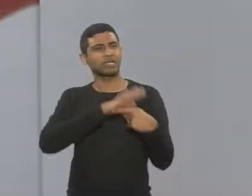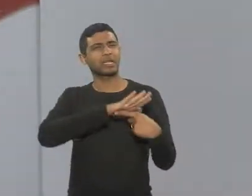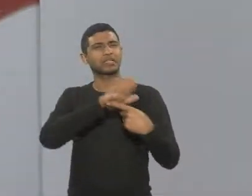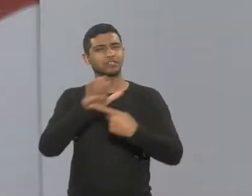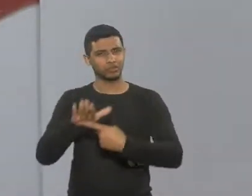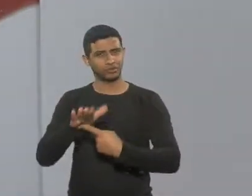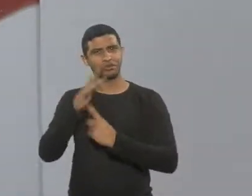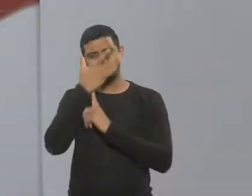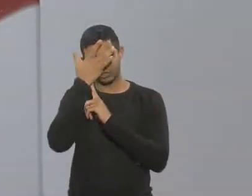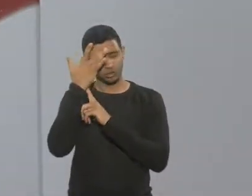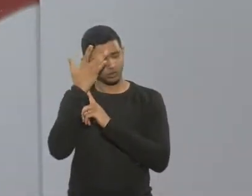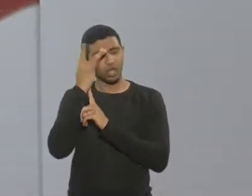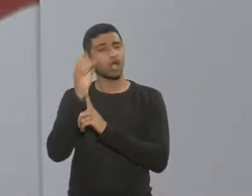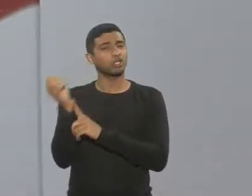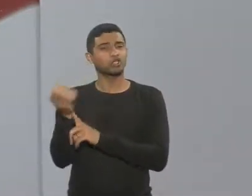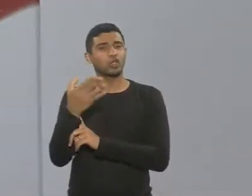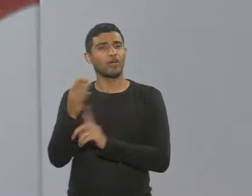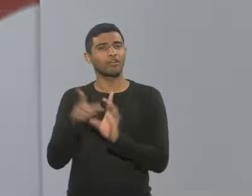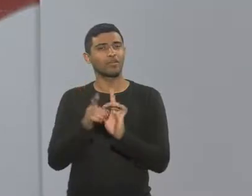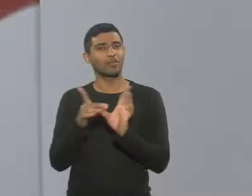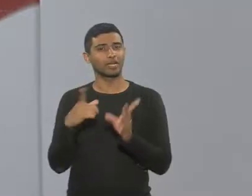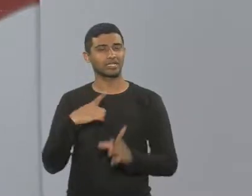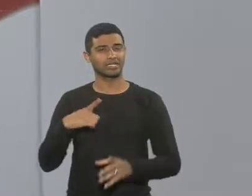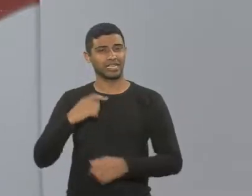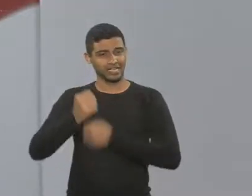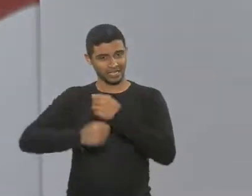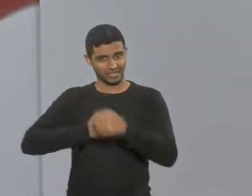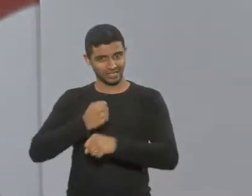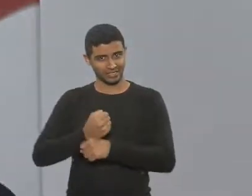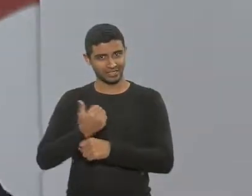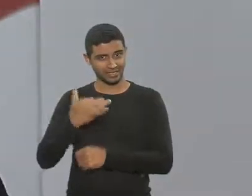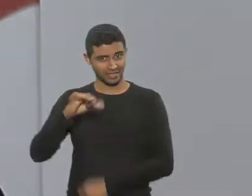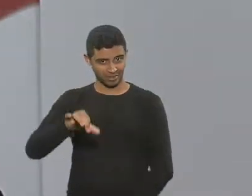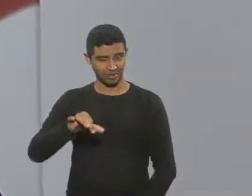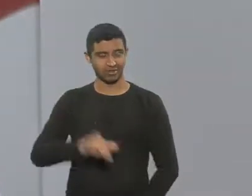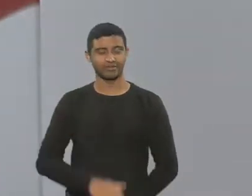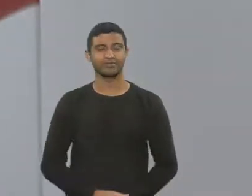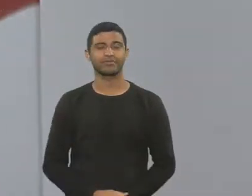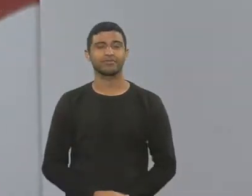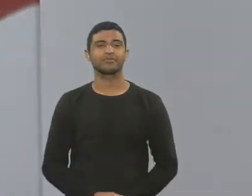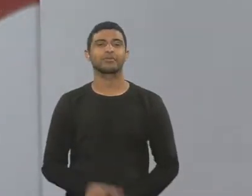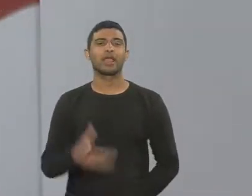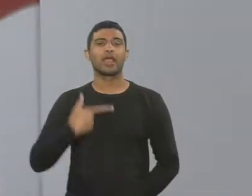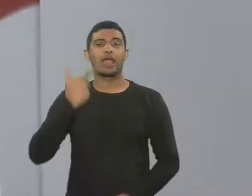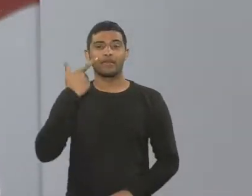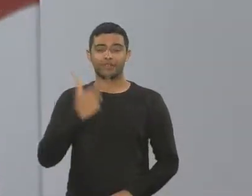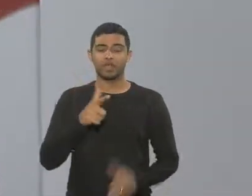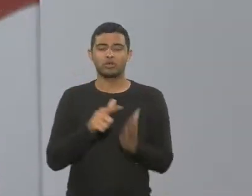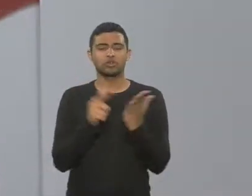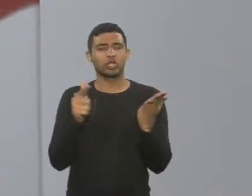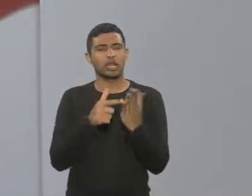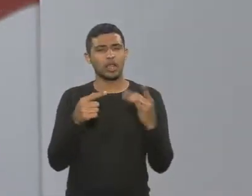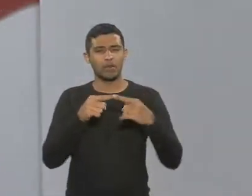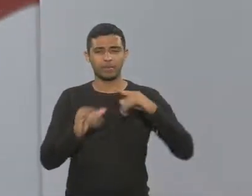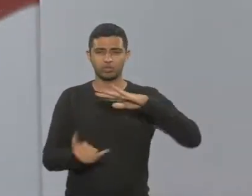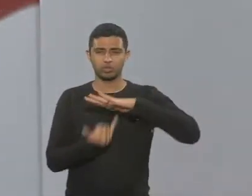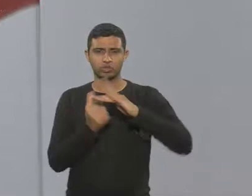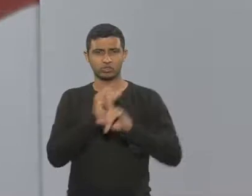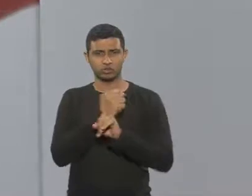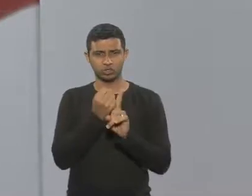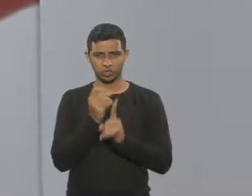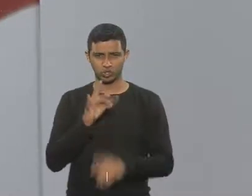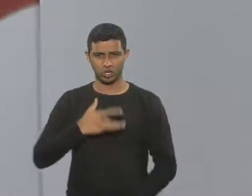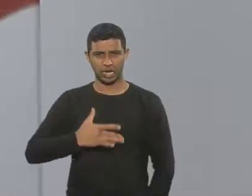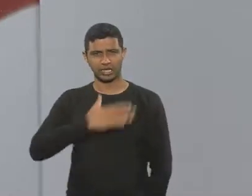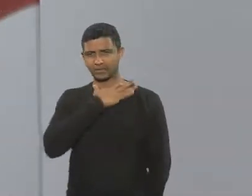essas novas democracias que aparecem no século XIX. Exatamente. E, assim, o que está assim, se o jornalismo é uma instituição social, não é só o jornalismo